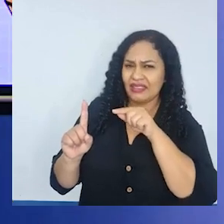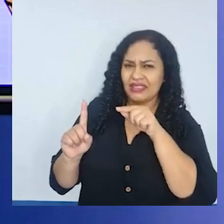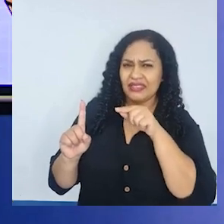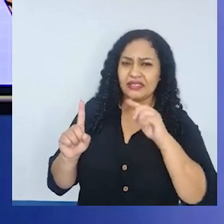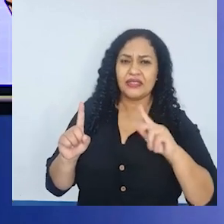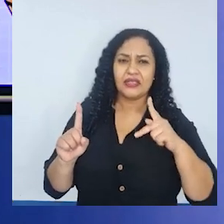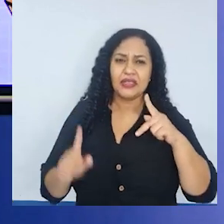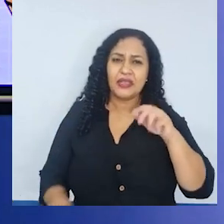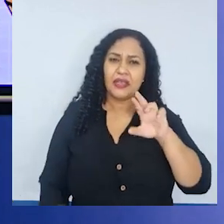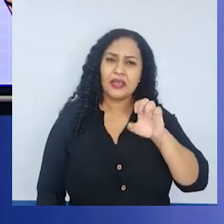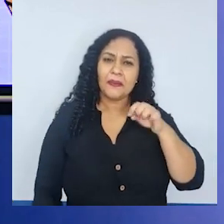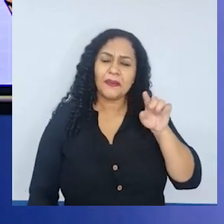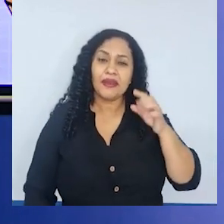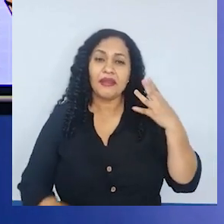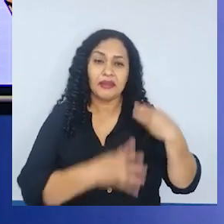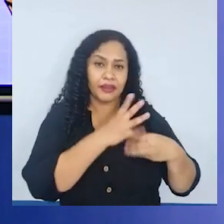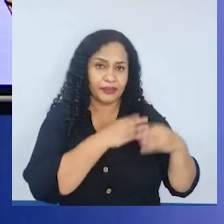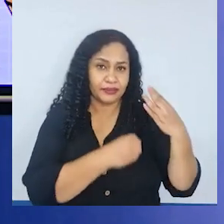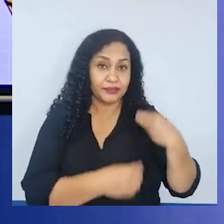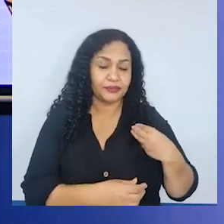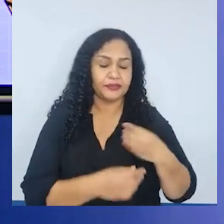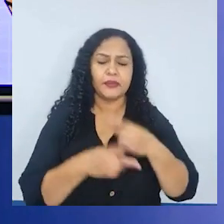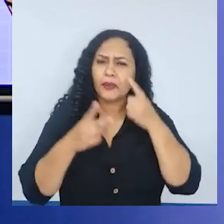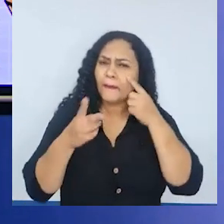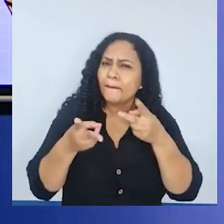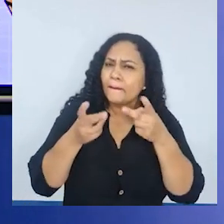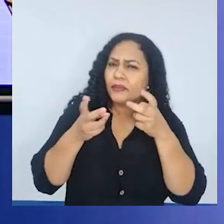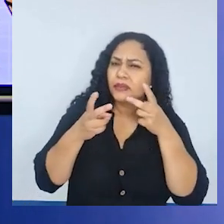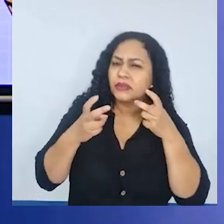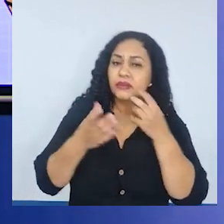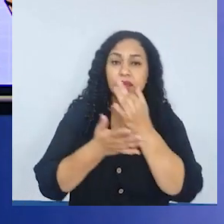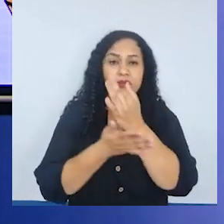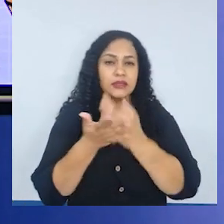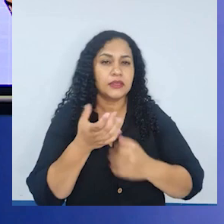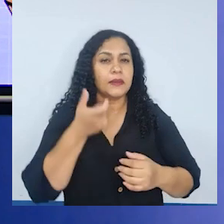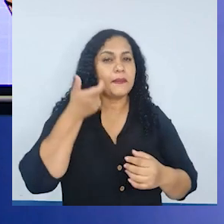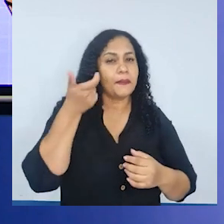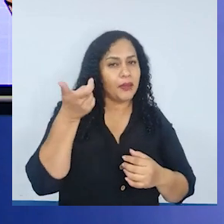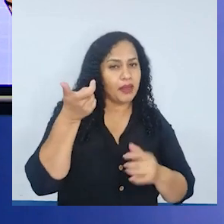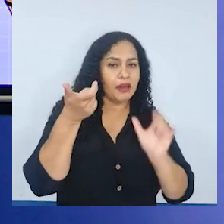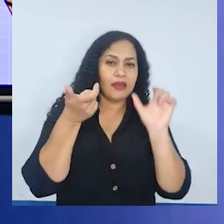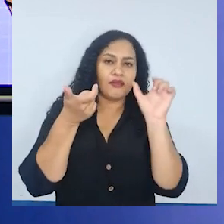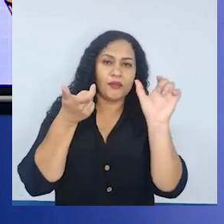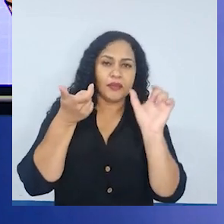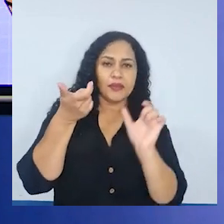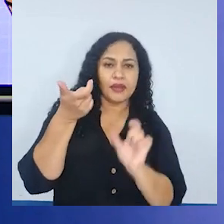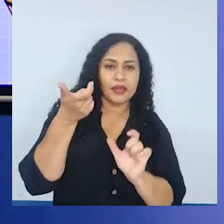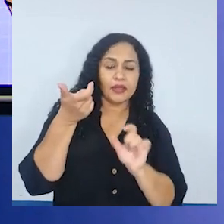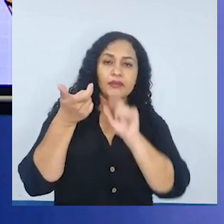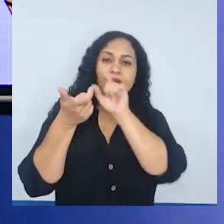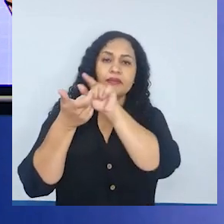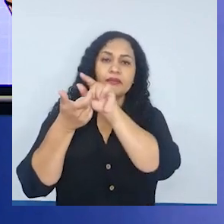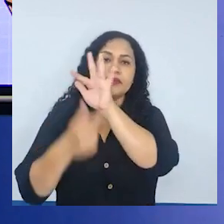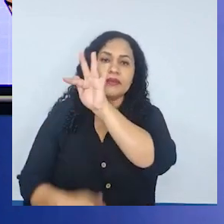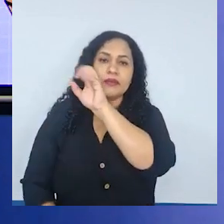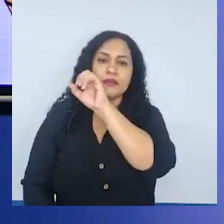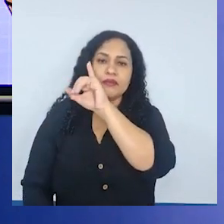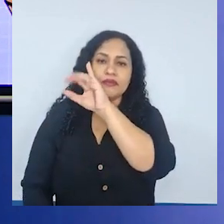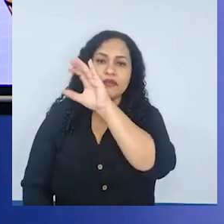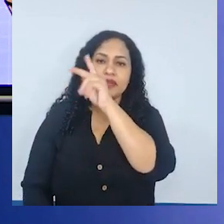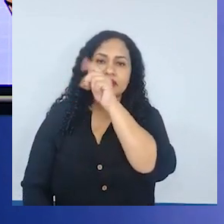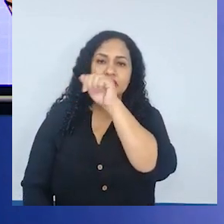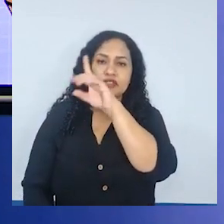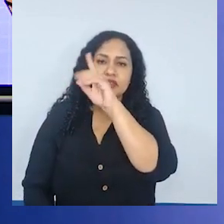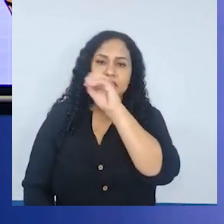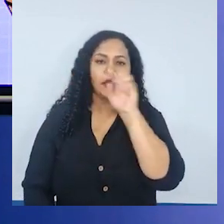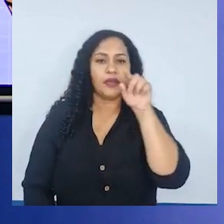pré-adolescente. Observe que nesse texto nós temos algumas palavras em destaque. Foi chamado,